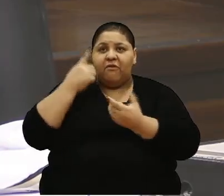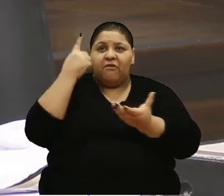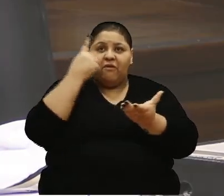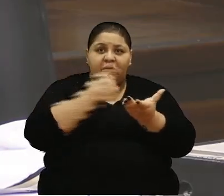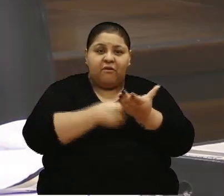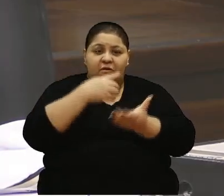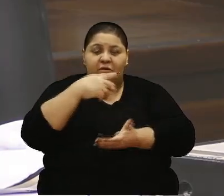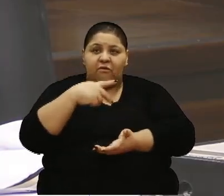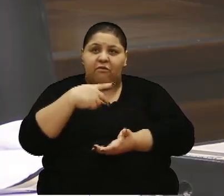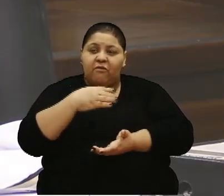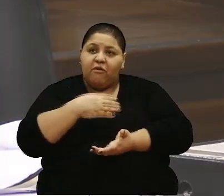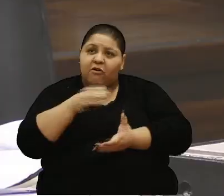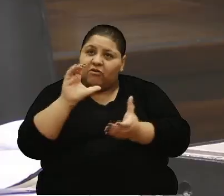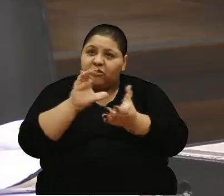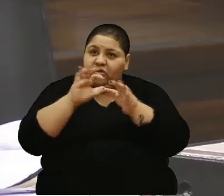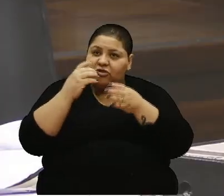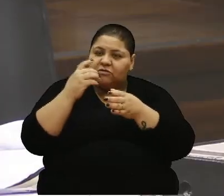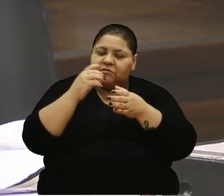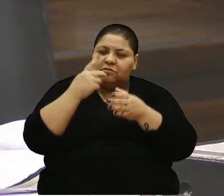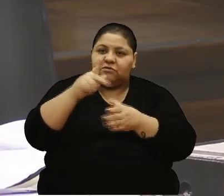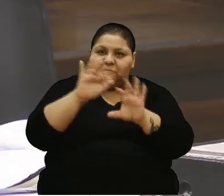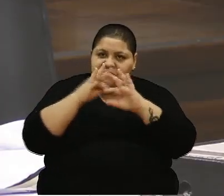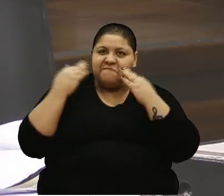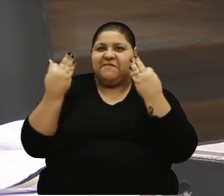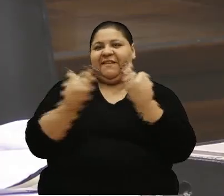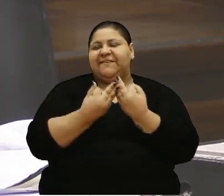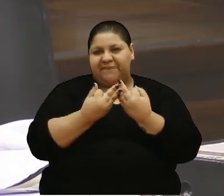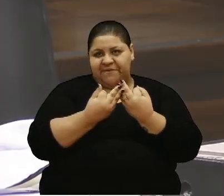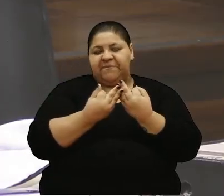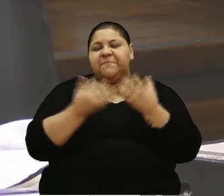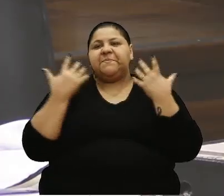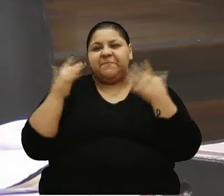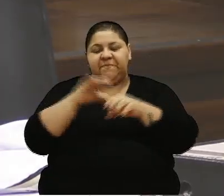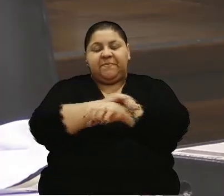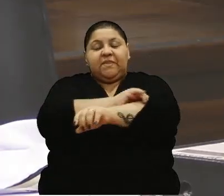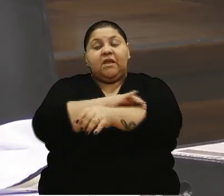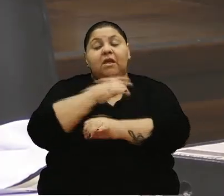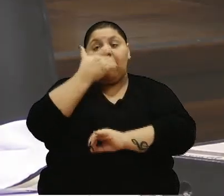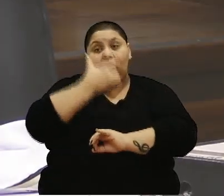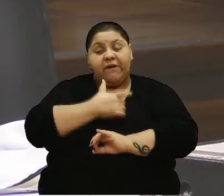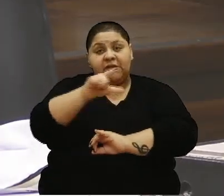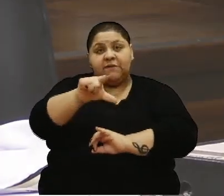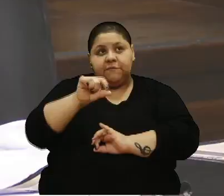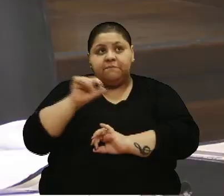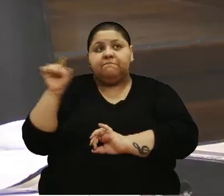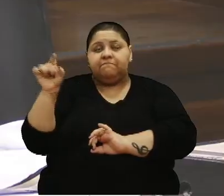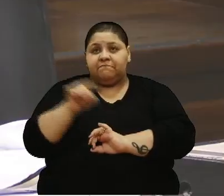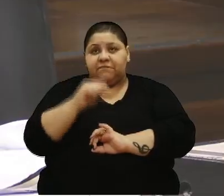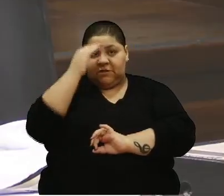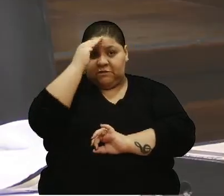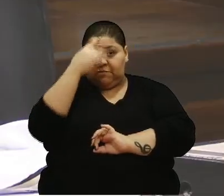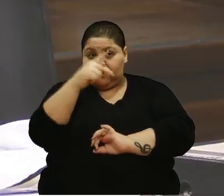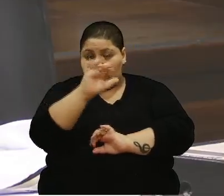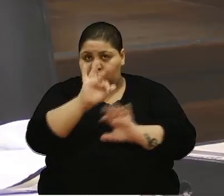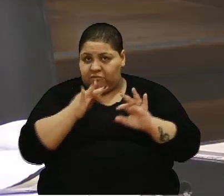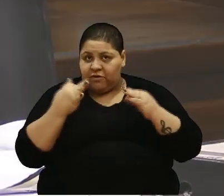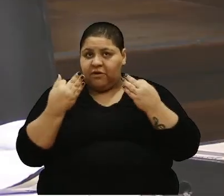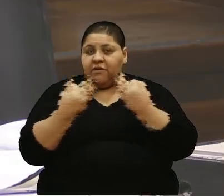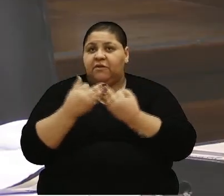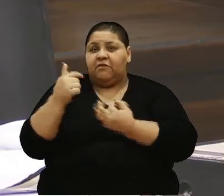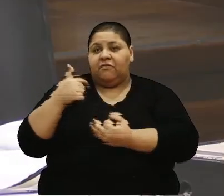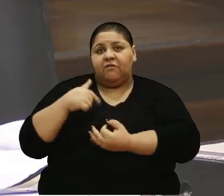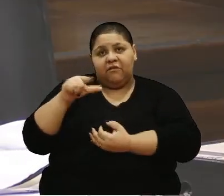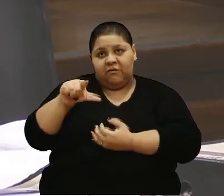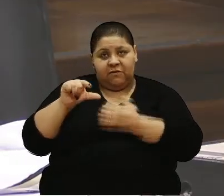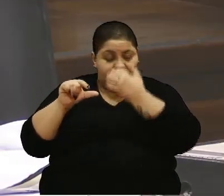sua filha, com a sua esposa, com os seus pais, que eu quero tão bem. Então, parabéns. Eu acho que a decisão é em respeito à sua família. Eu tomei a